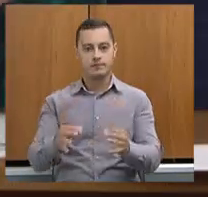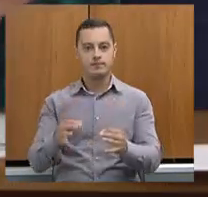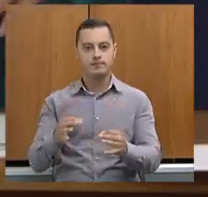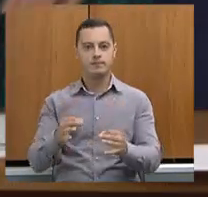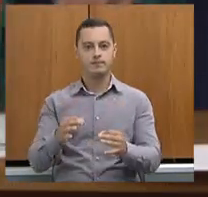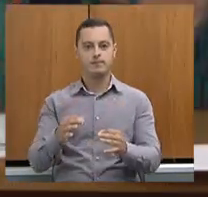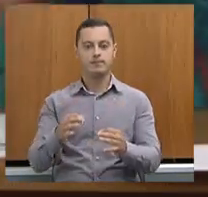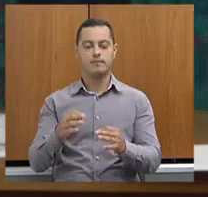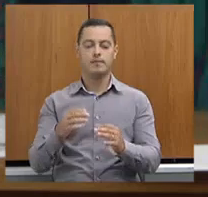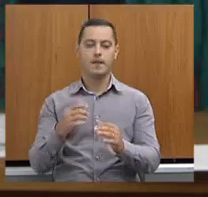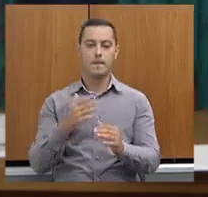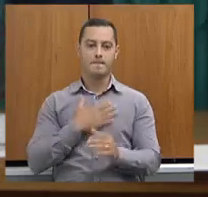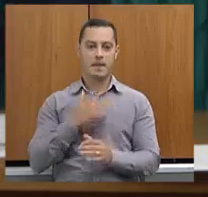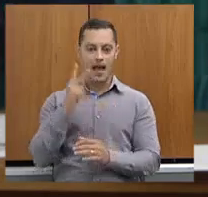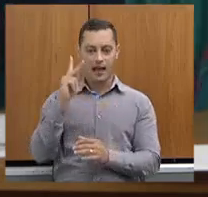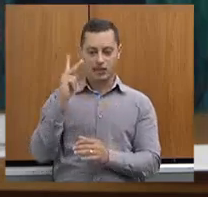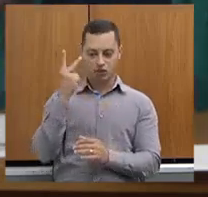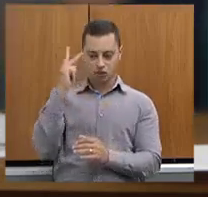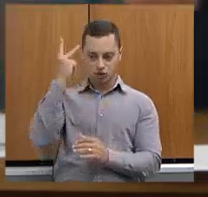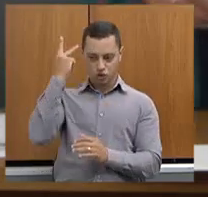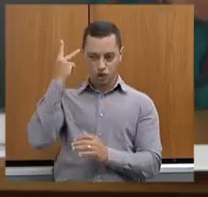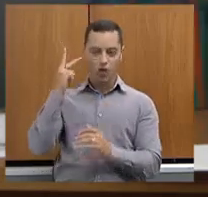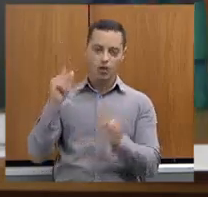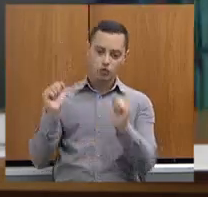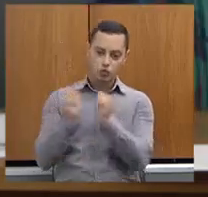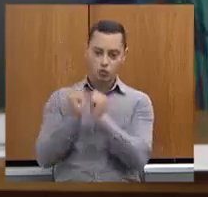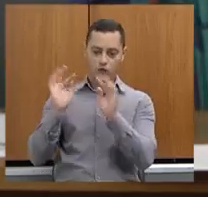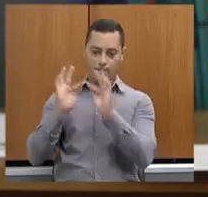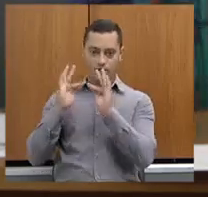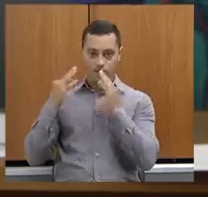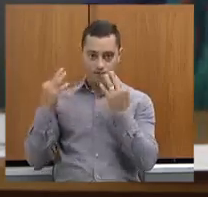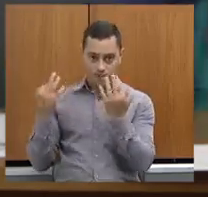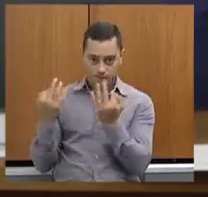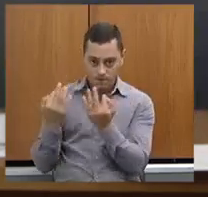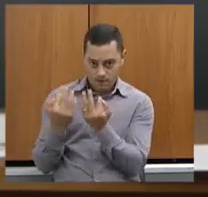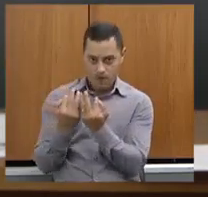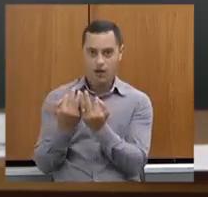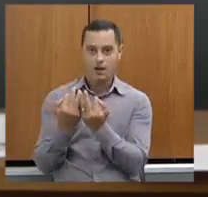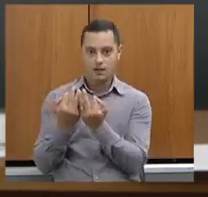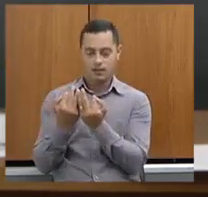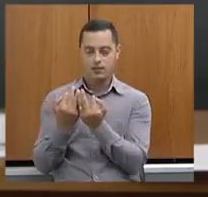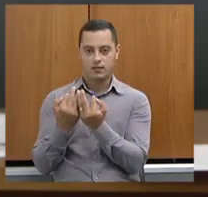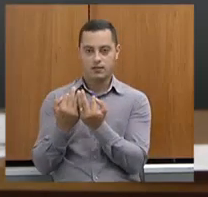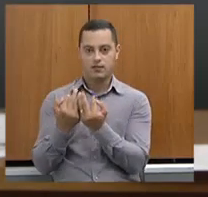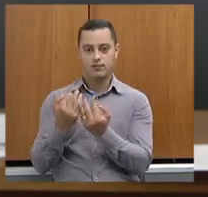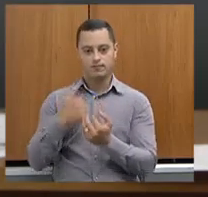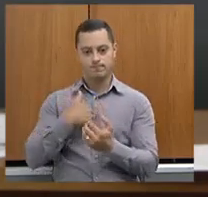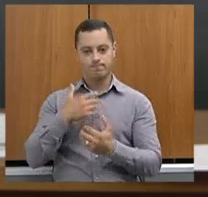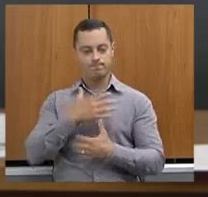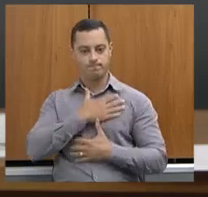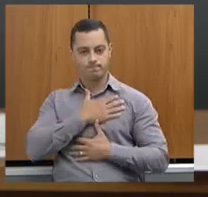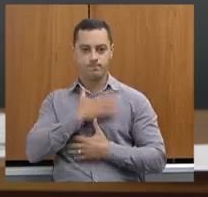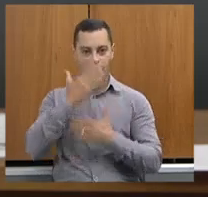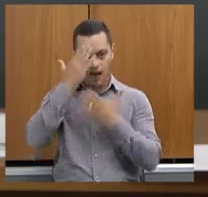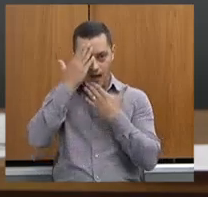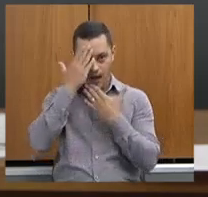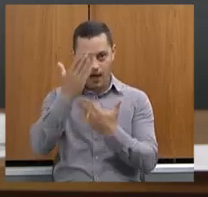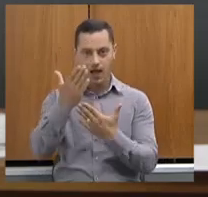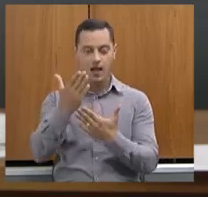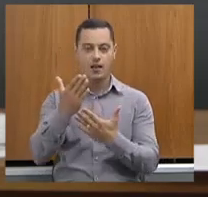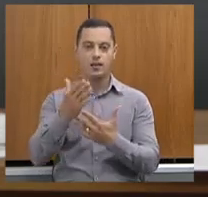nas páginas da minha história e junto a minha família não apenas deste que vos fala muito grato mas eu não posso